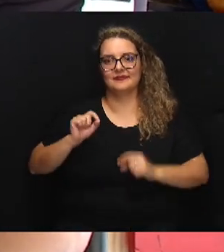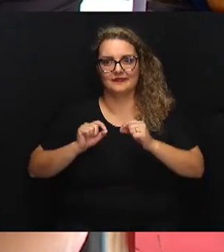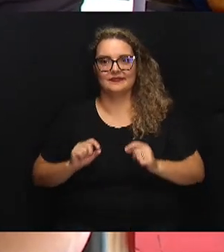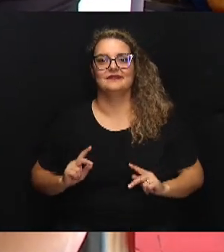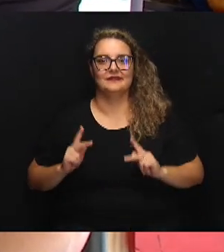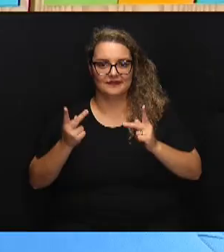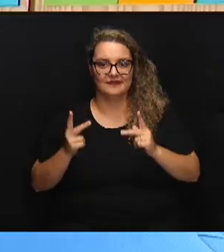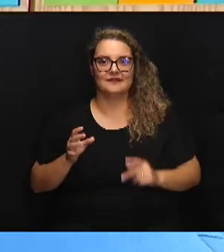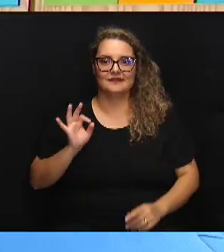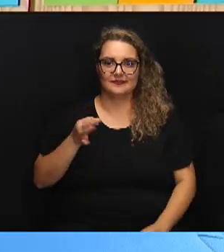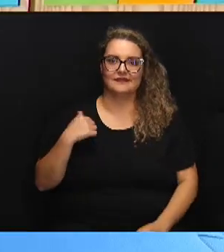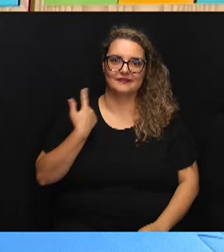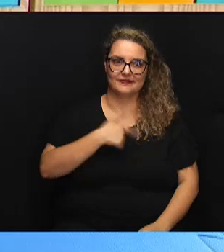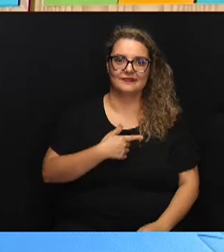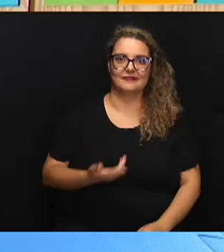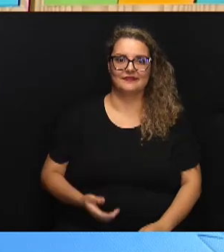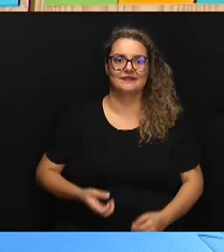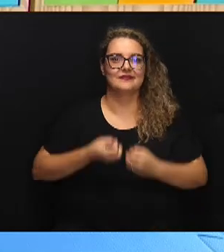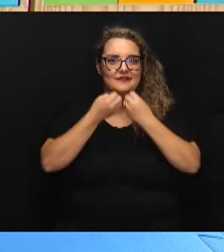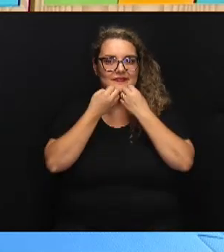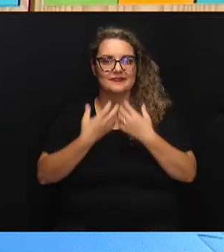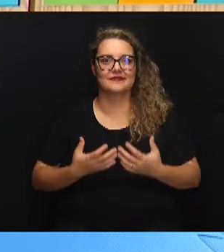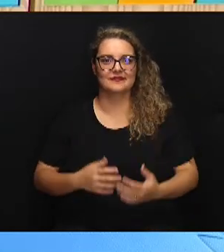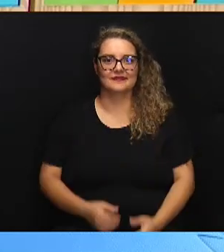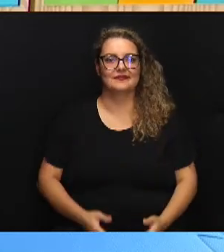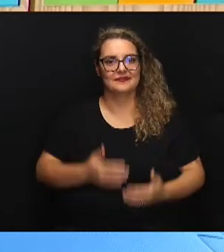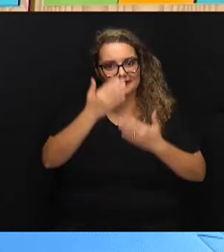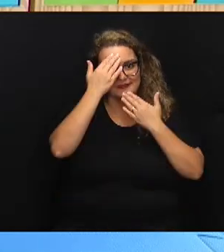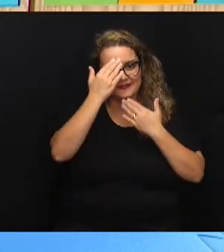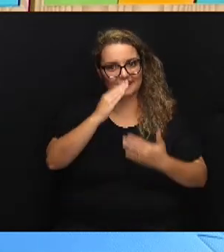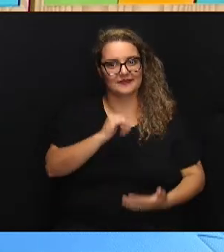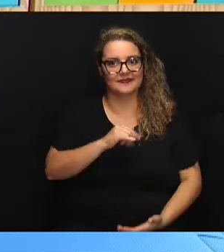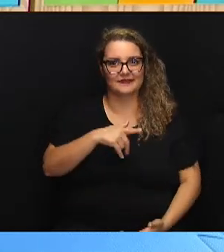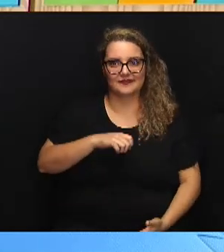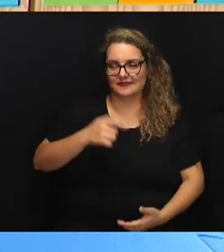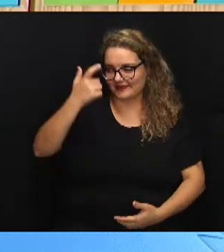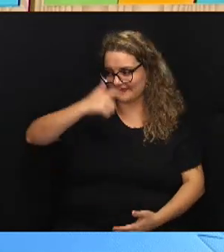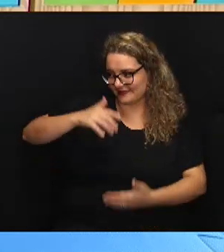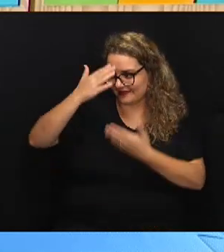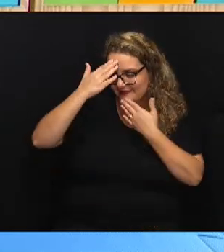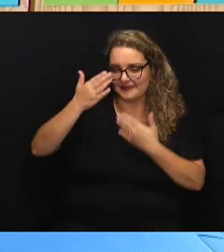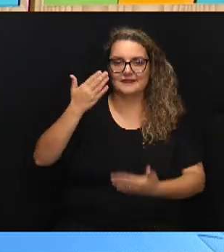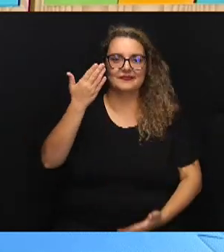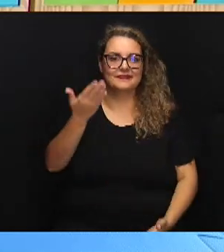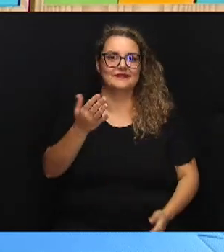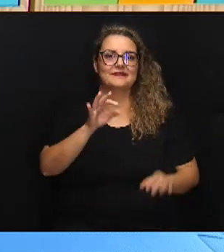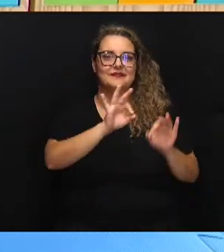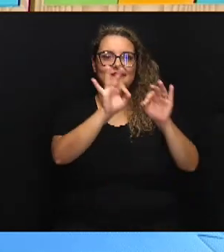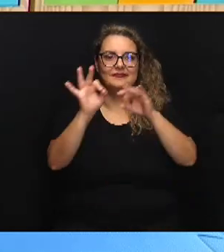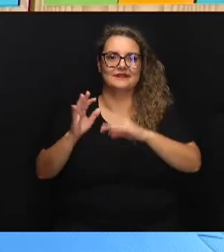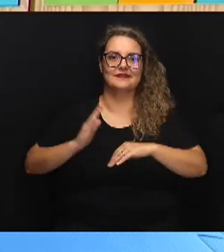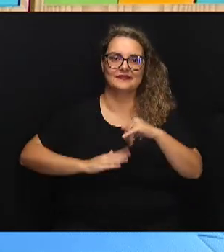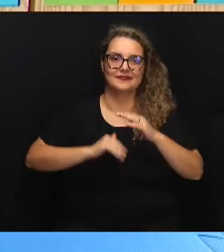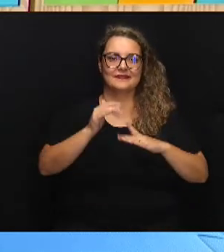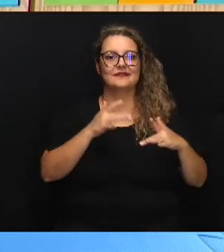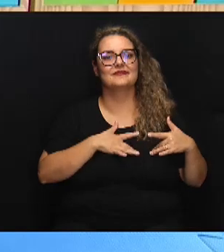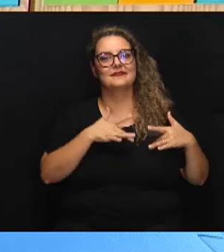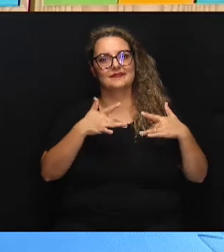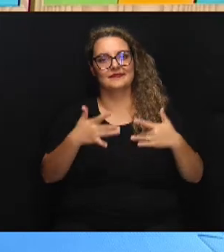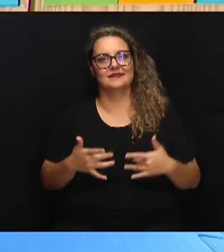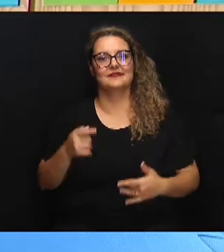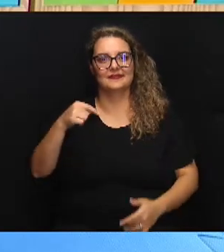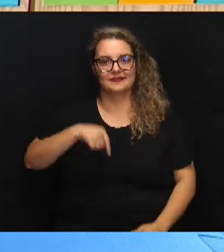com certeza é a gente mesmo, né? Que bom. Obrigada, Kaique. Eu que agradeço. E para você que assistiu esse Mãos Solidárias aqui